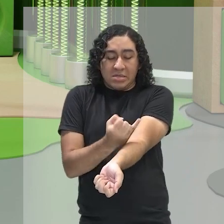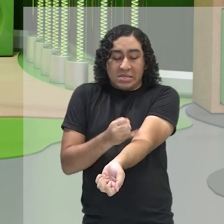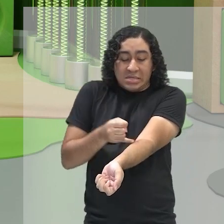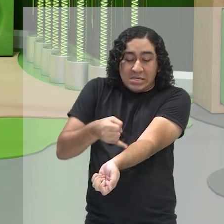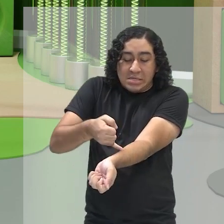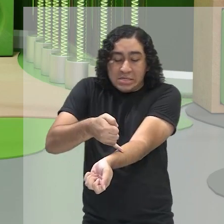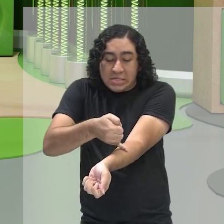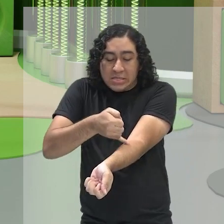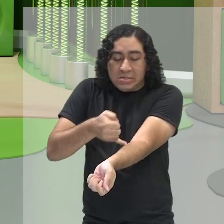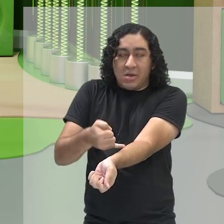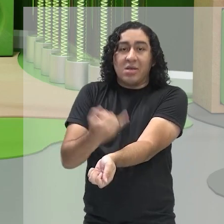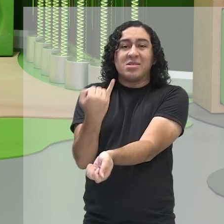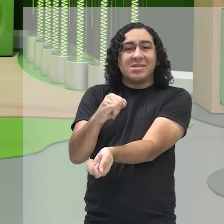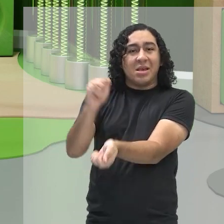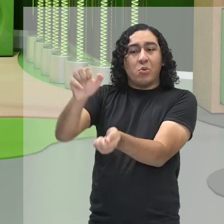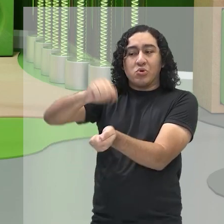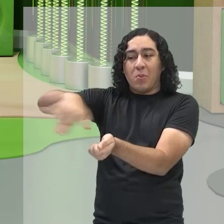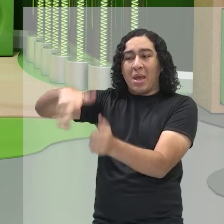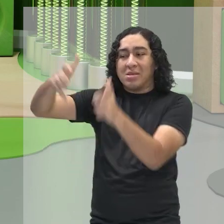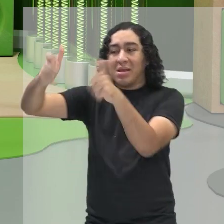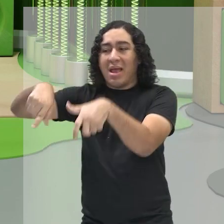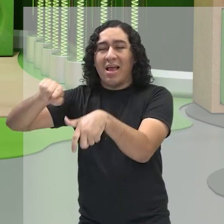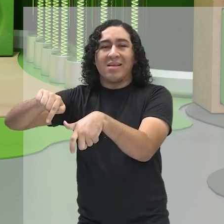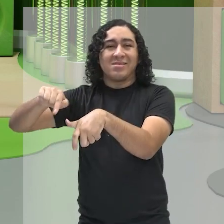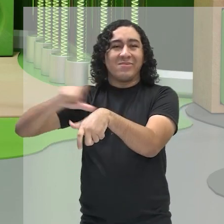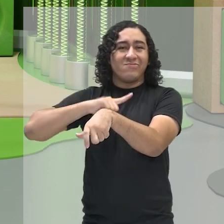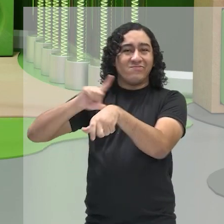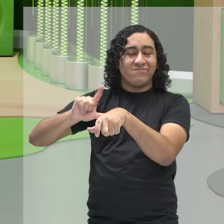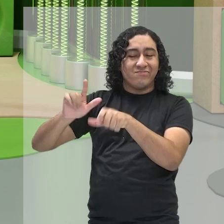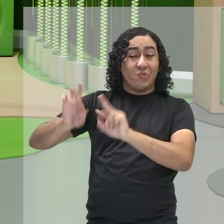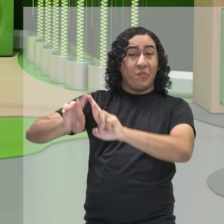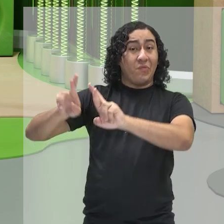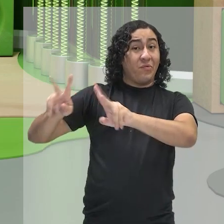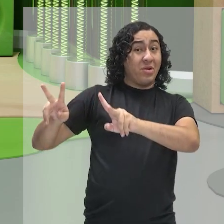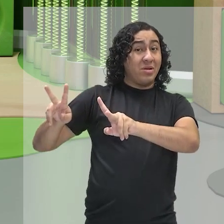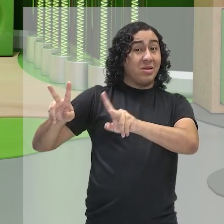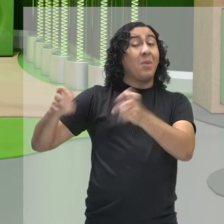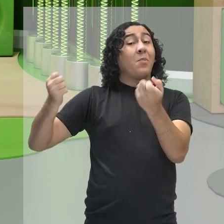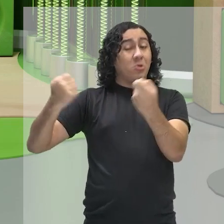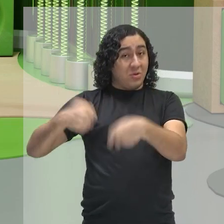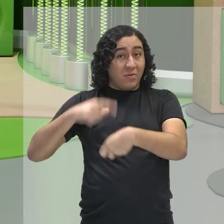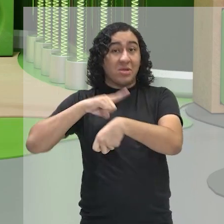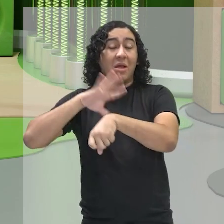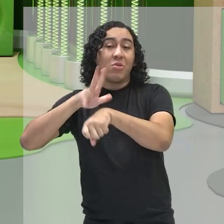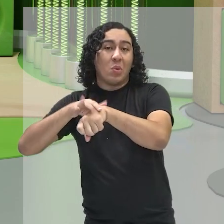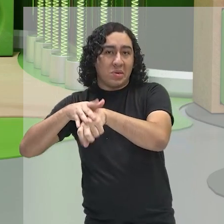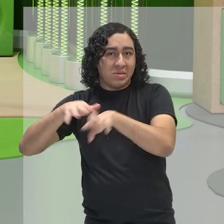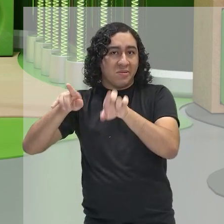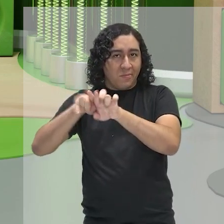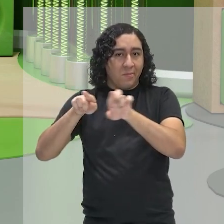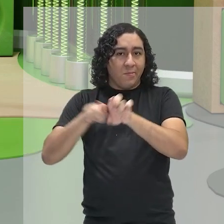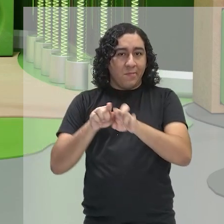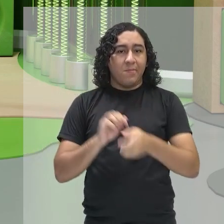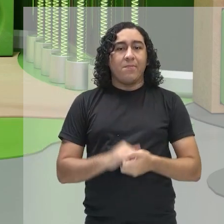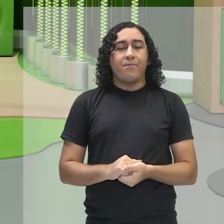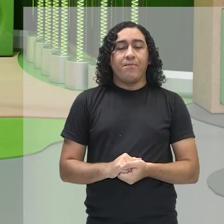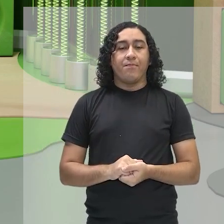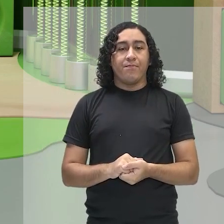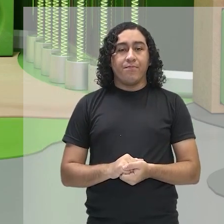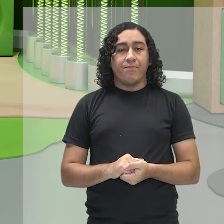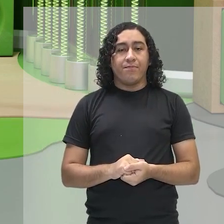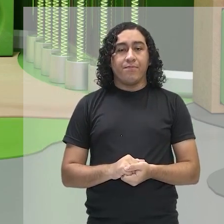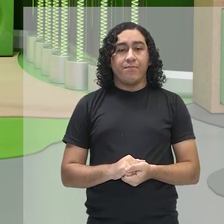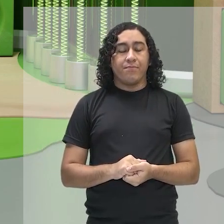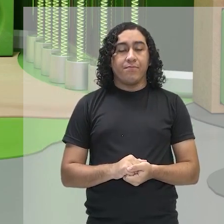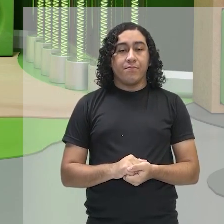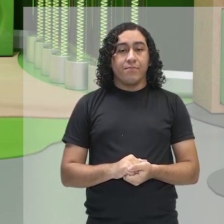procura um estúdio adequado, pode estar transmitindo ali a hepatite C também. E uma outra forma que a gente